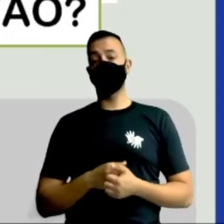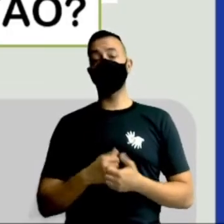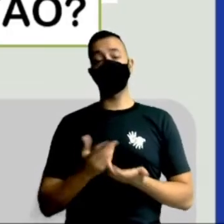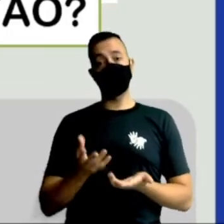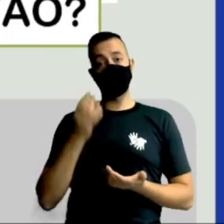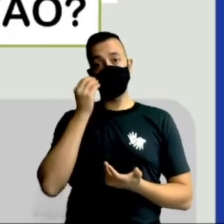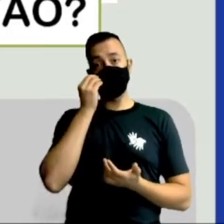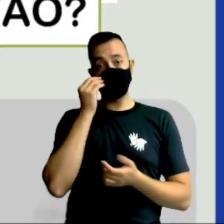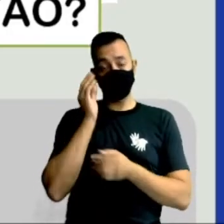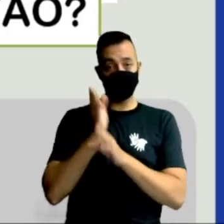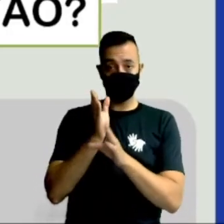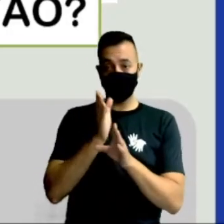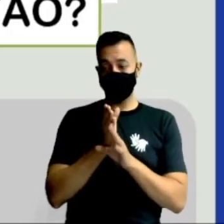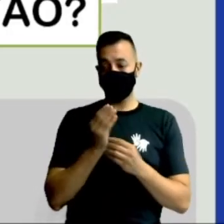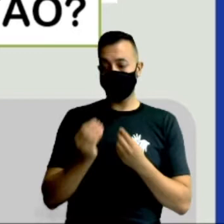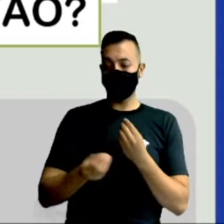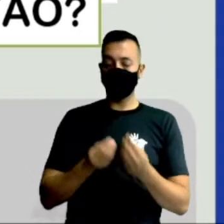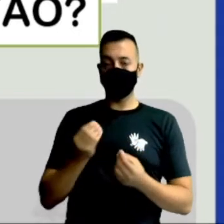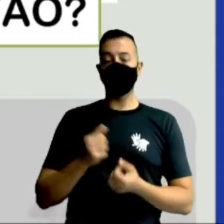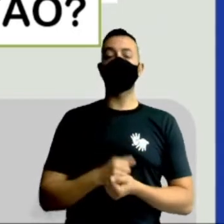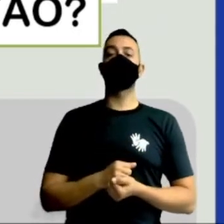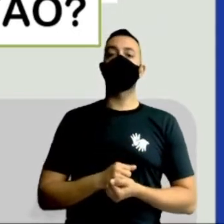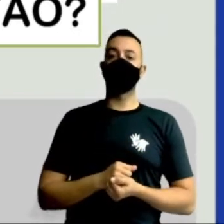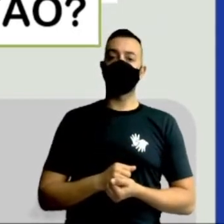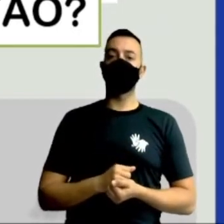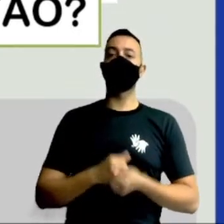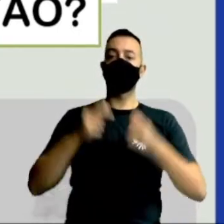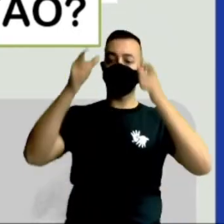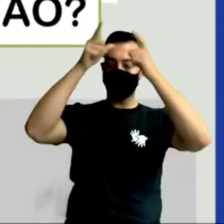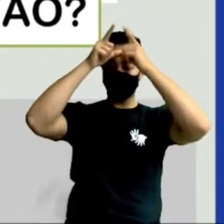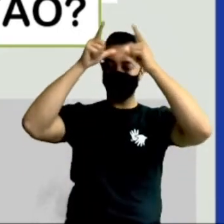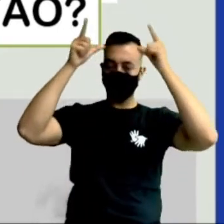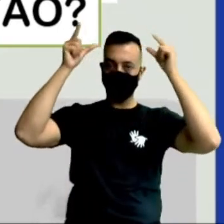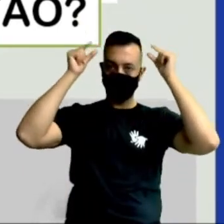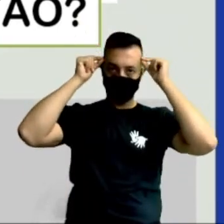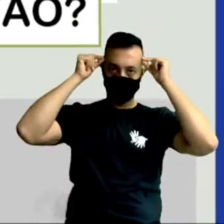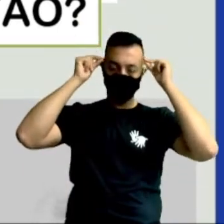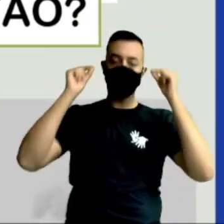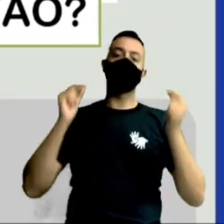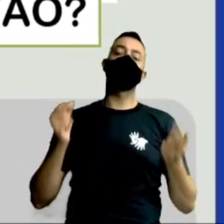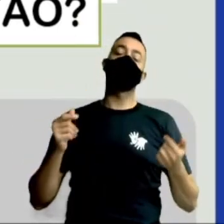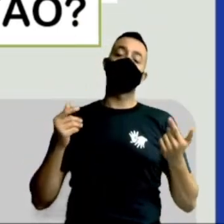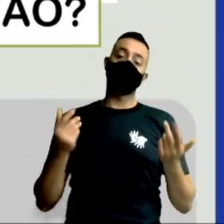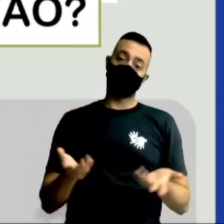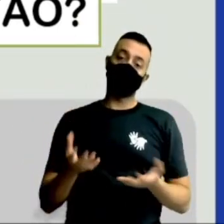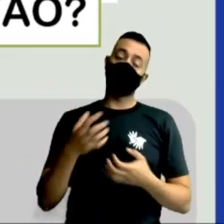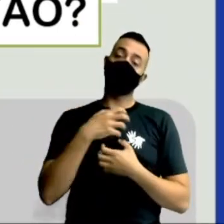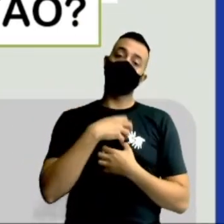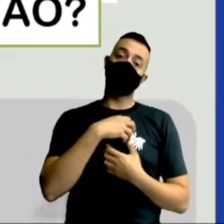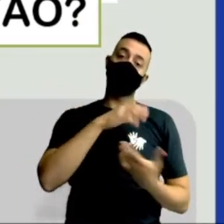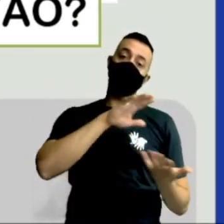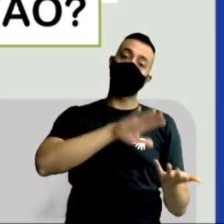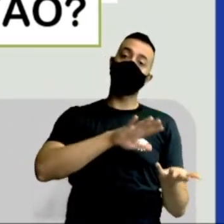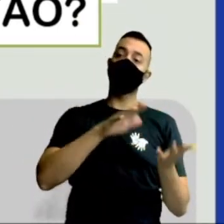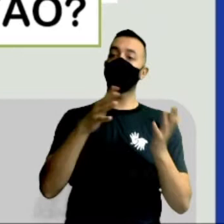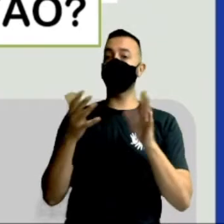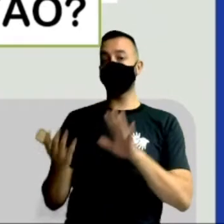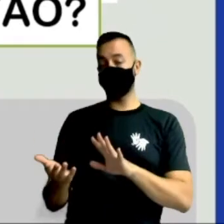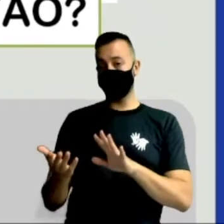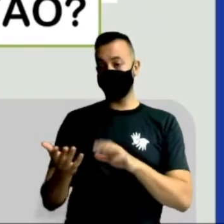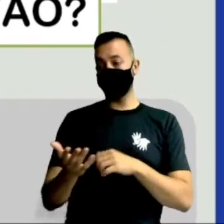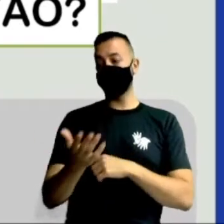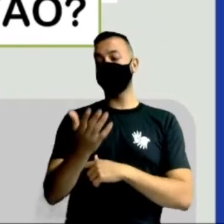vai tentando descobrir aí onde é que está. Mesorregião do Agreste. É considerada uma zona de transição entre Zona